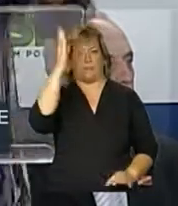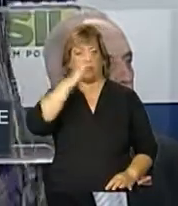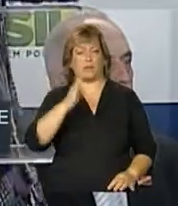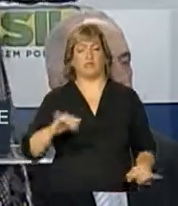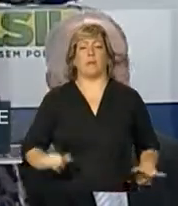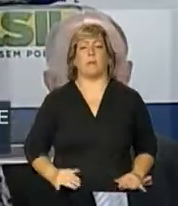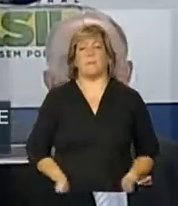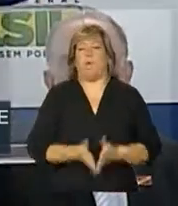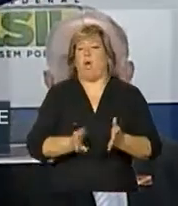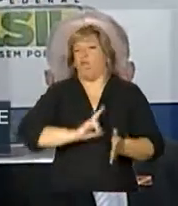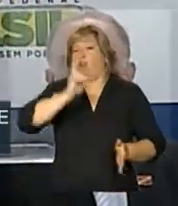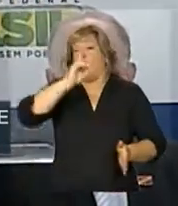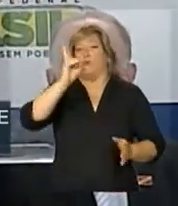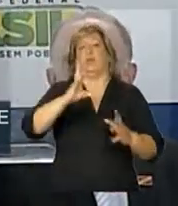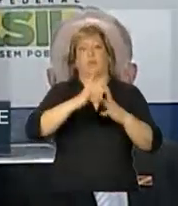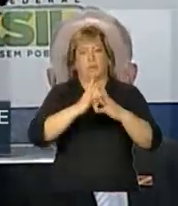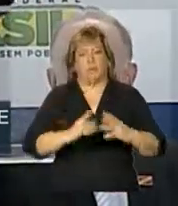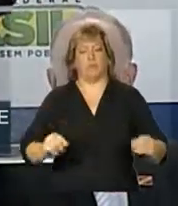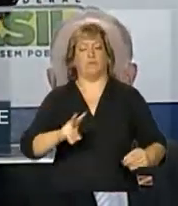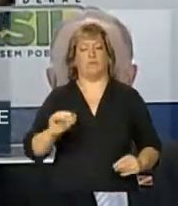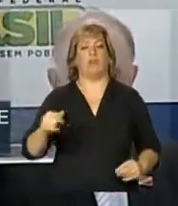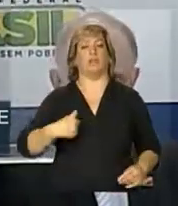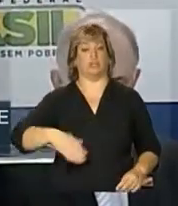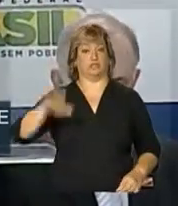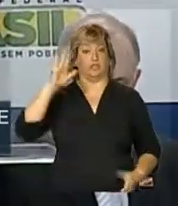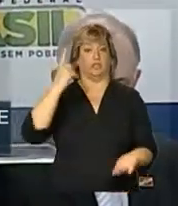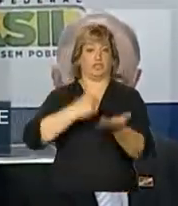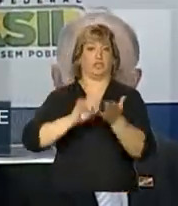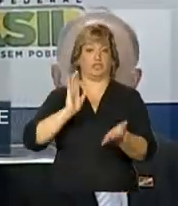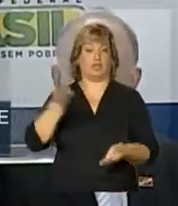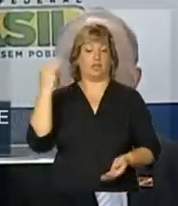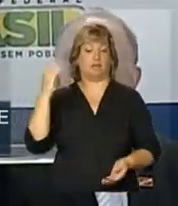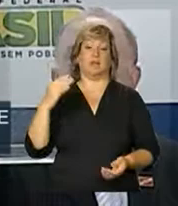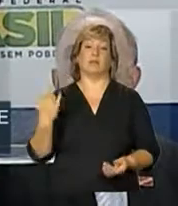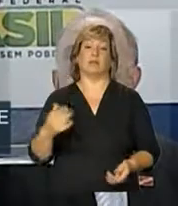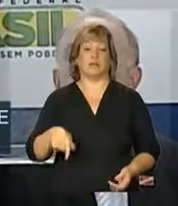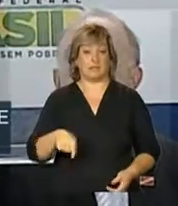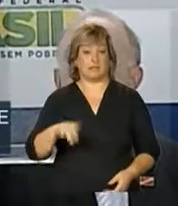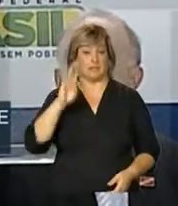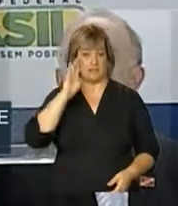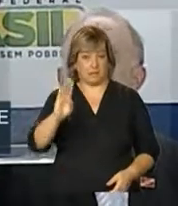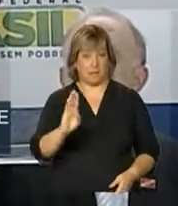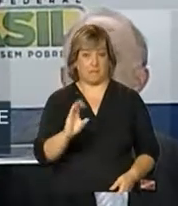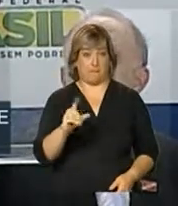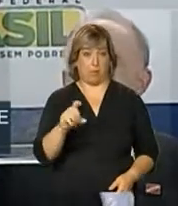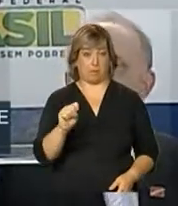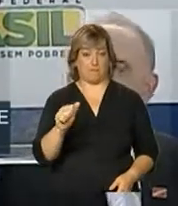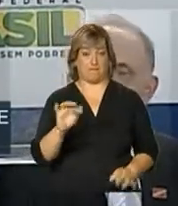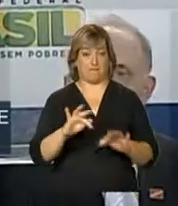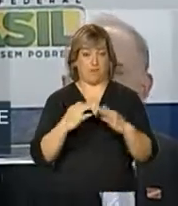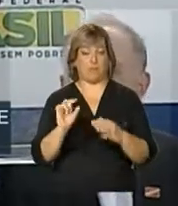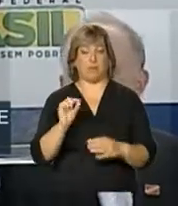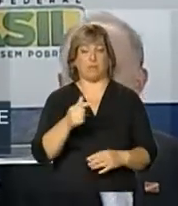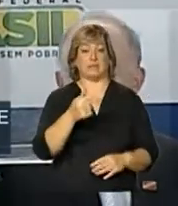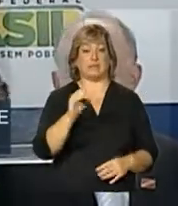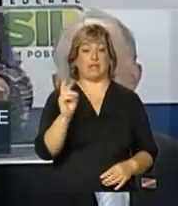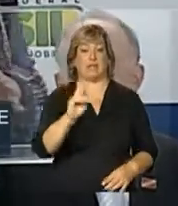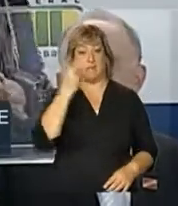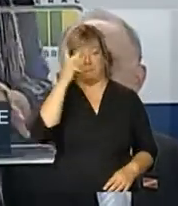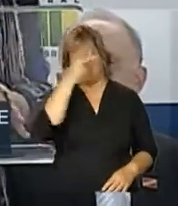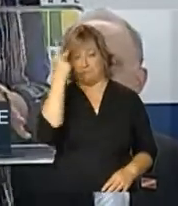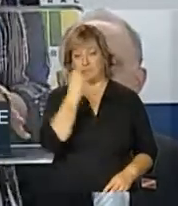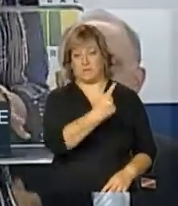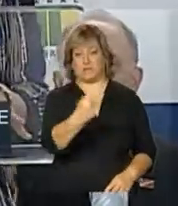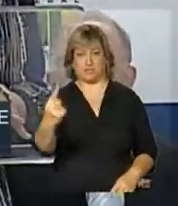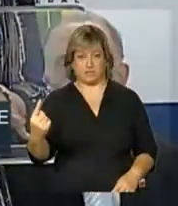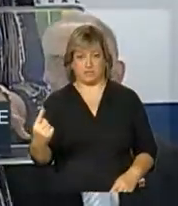pobreza. E a extrema pobreza, a base, é R$ 70 por pessoa, por cabeça, per capita. Então,